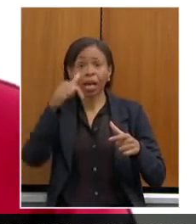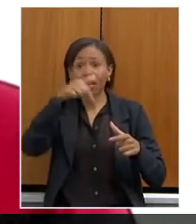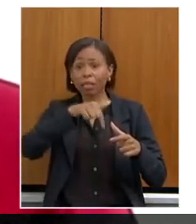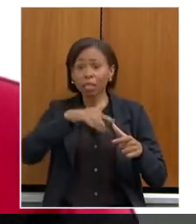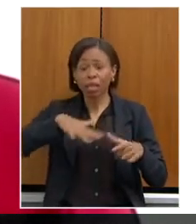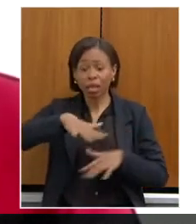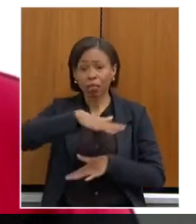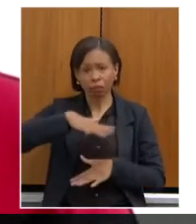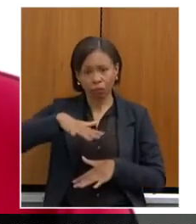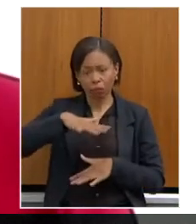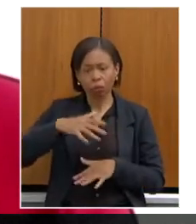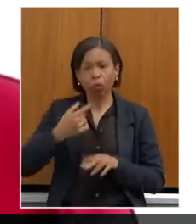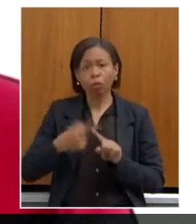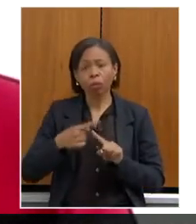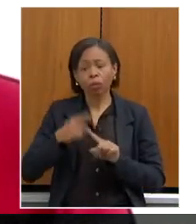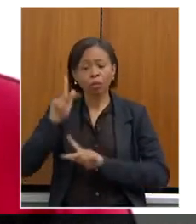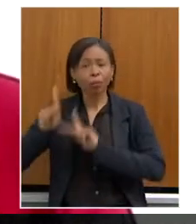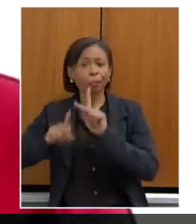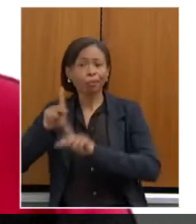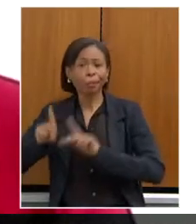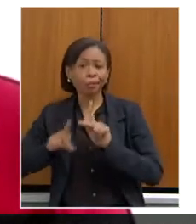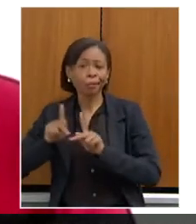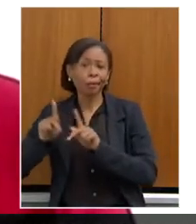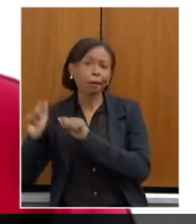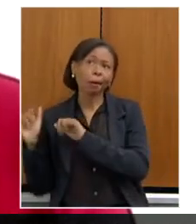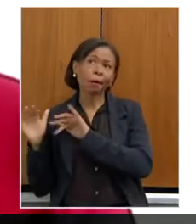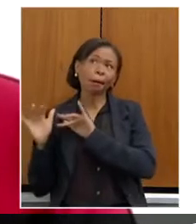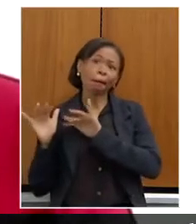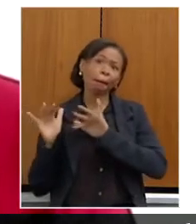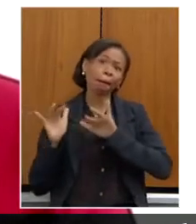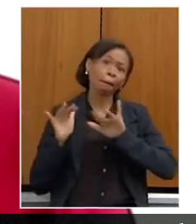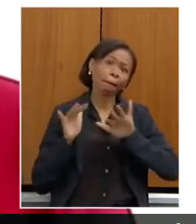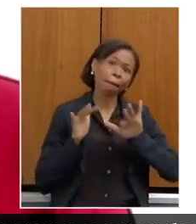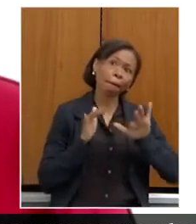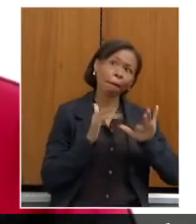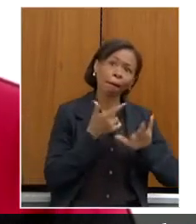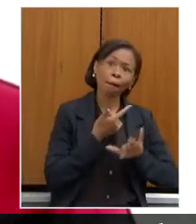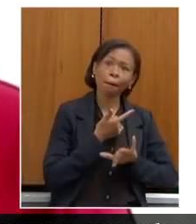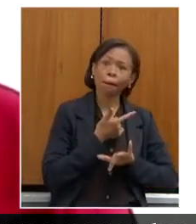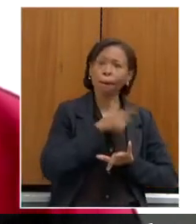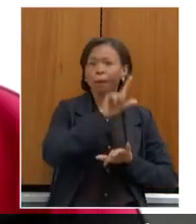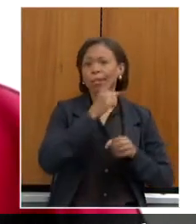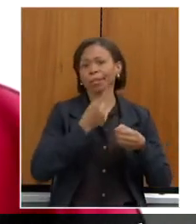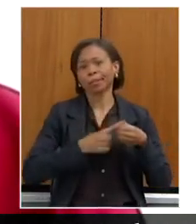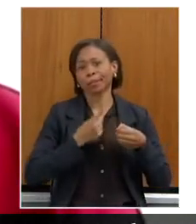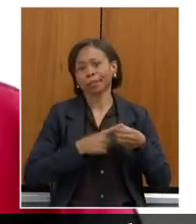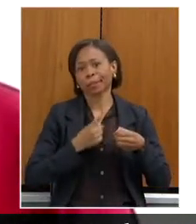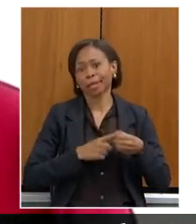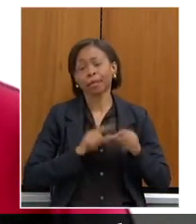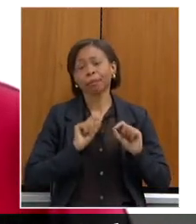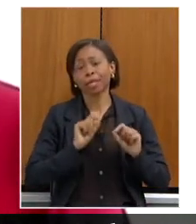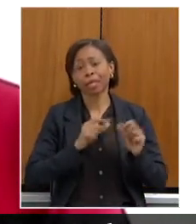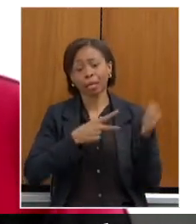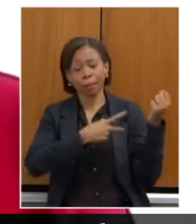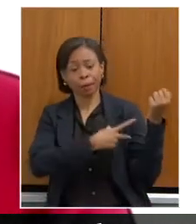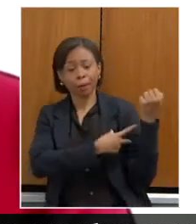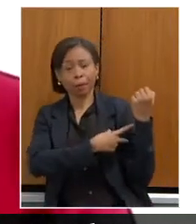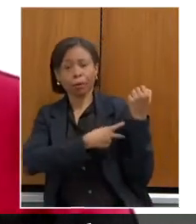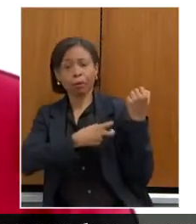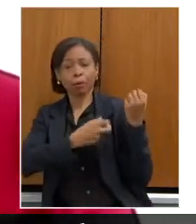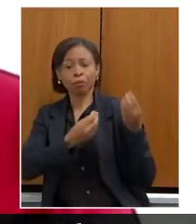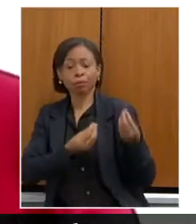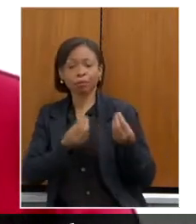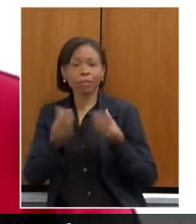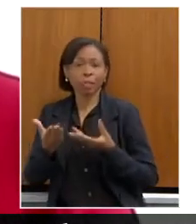hoje a população tem que se deslocar e ir para Valadar ou pelo horizonte para fazer uma doação de sangue e gostaria